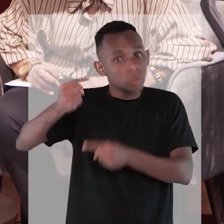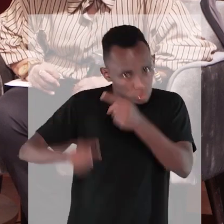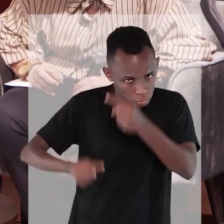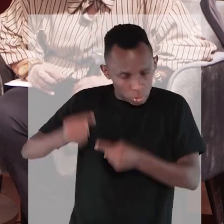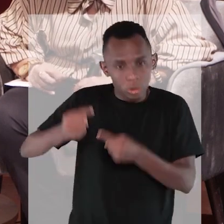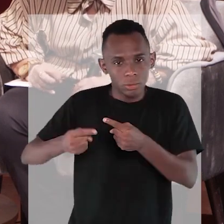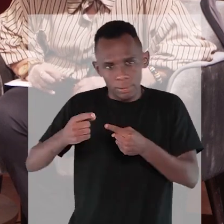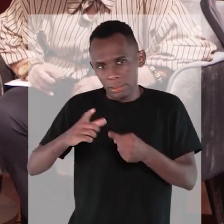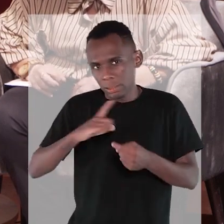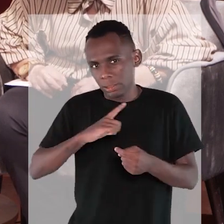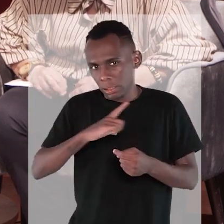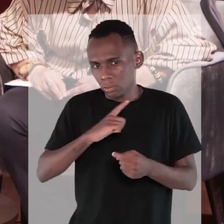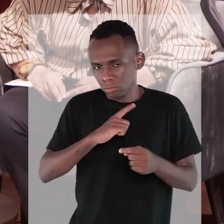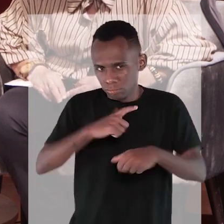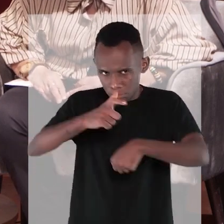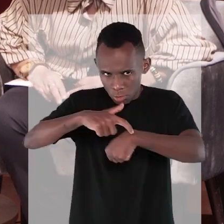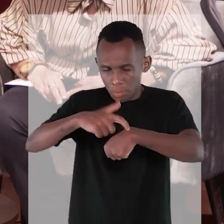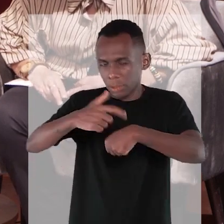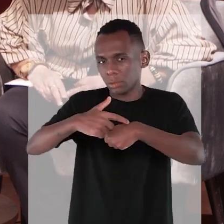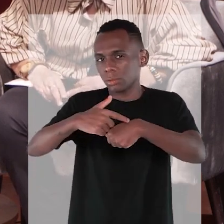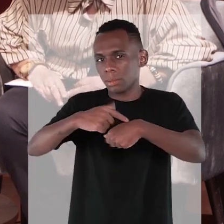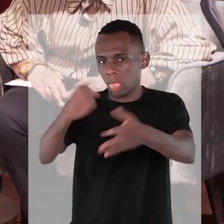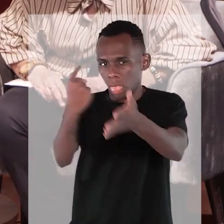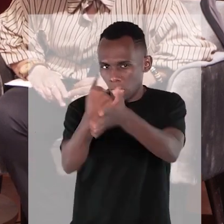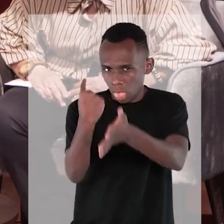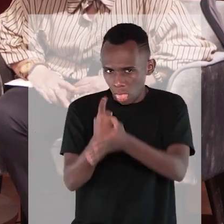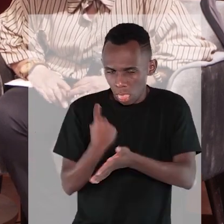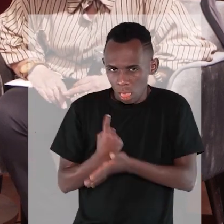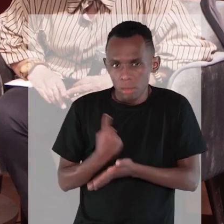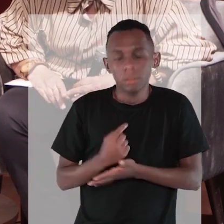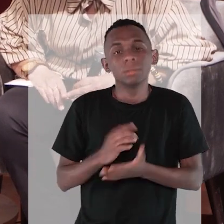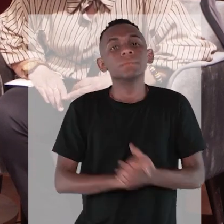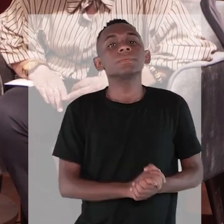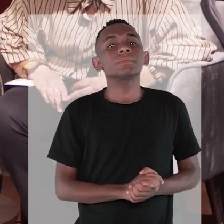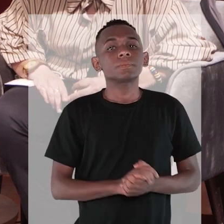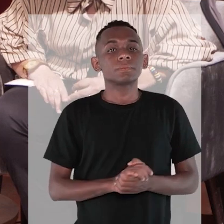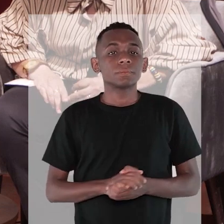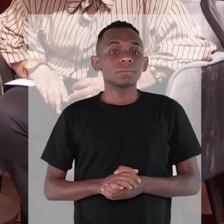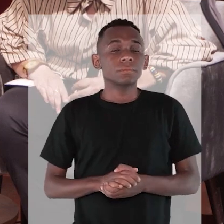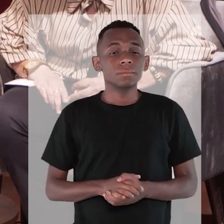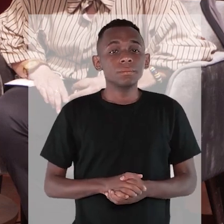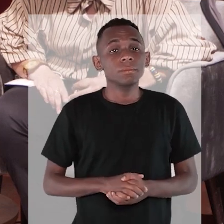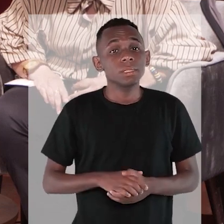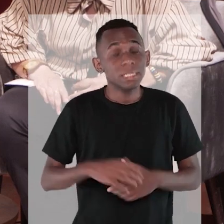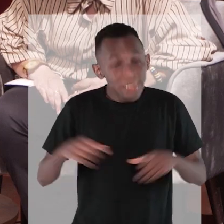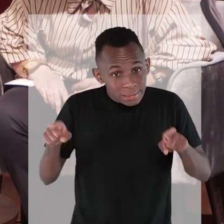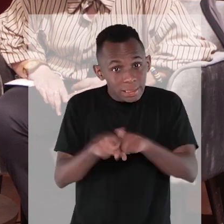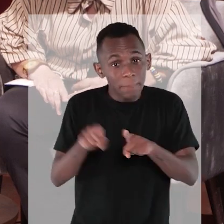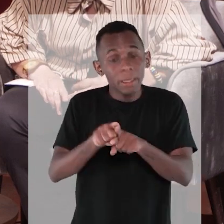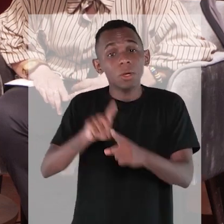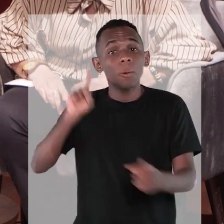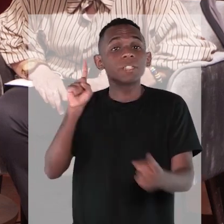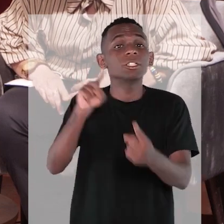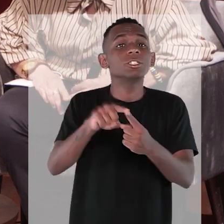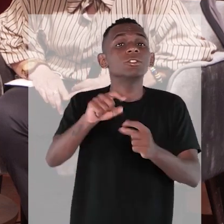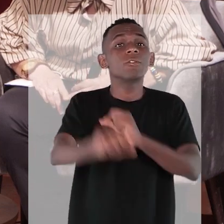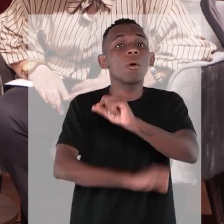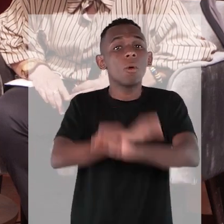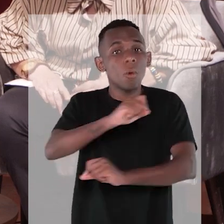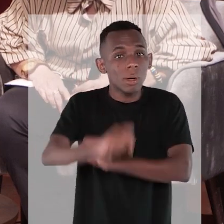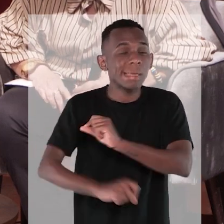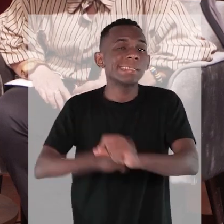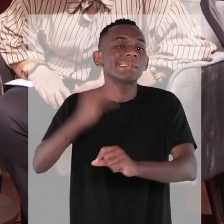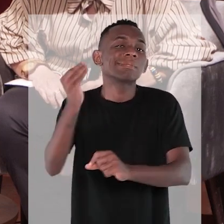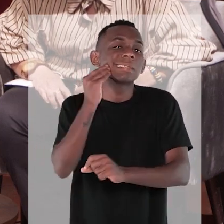pergunta, por isso mesmo é essencial, né? E que, no entanto, sejam, ao mesmo tempo, uma tentativa de compreensão, né, do que